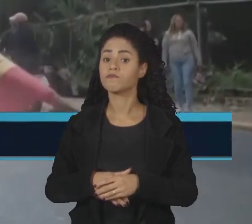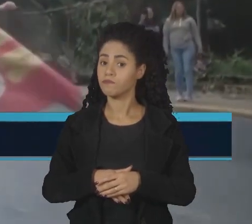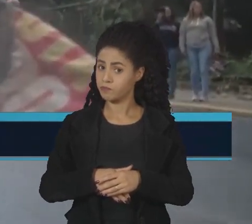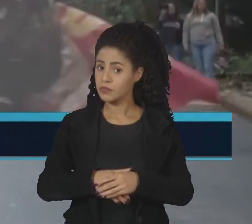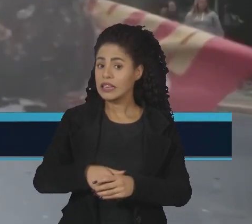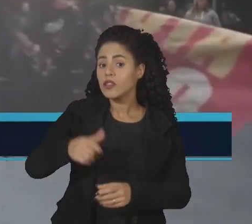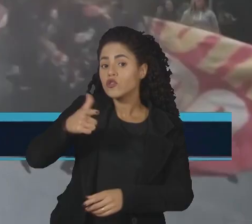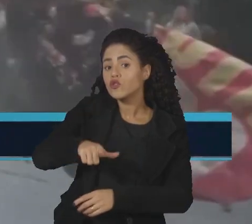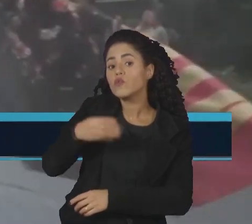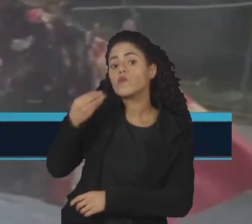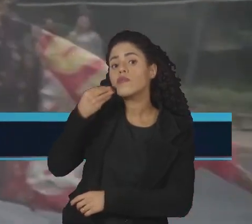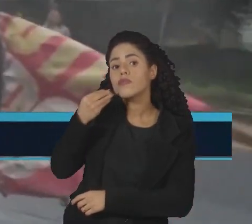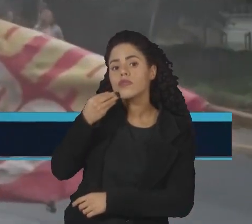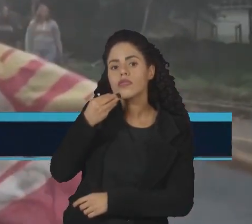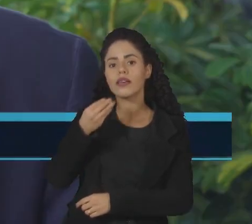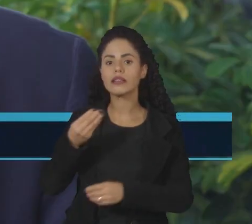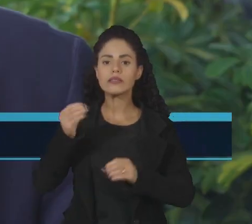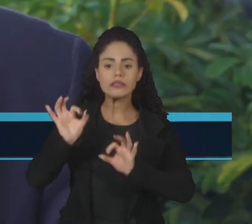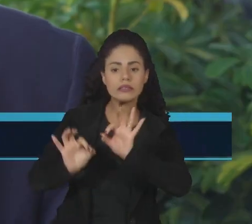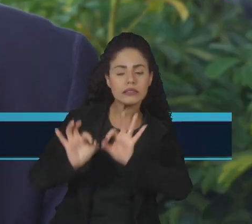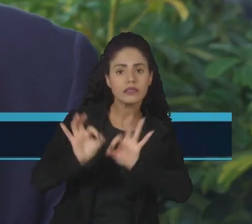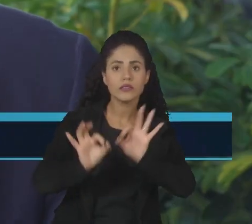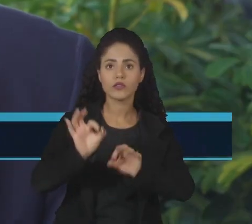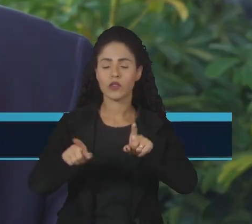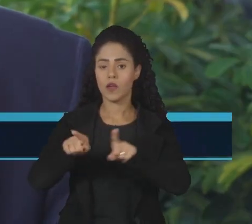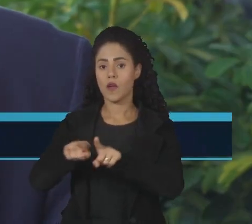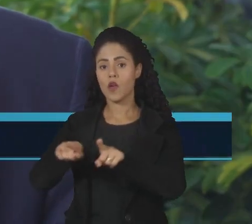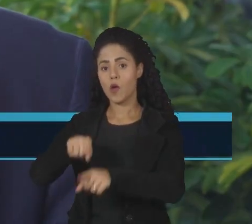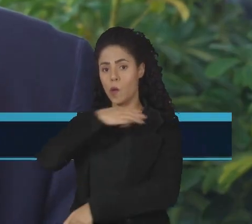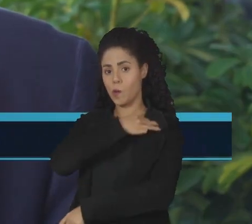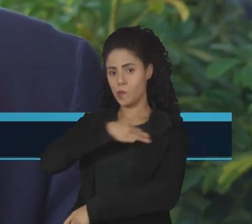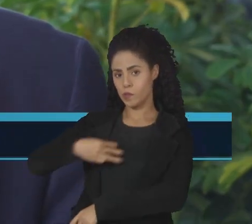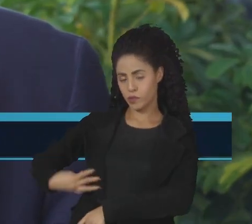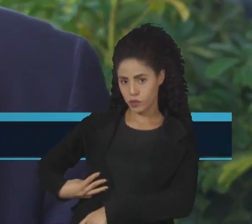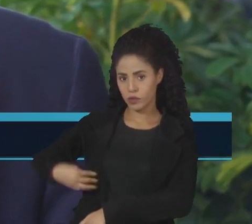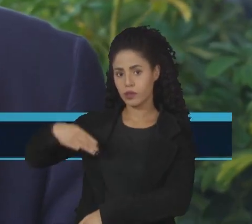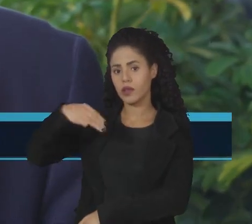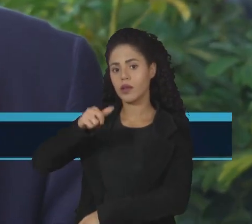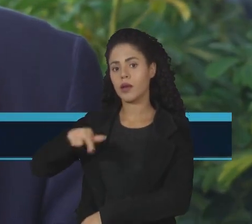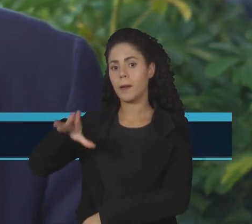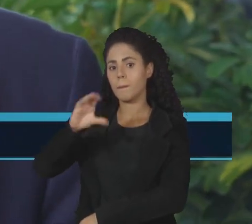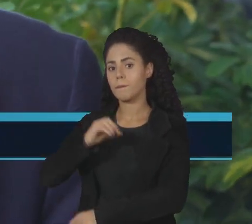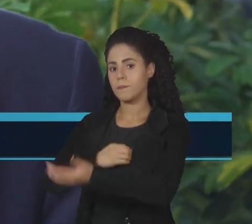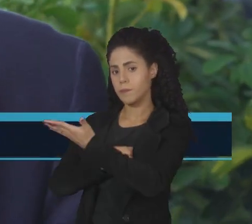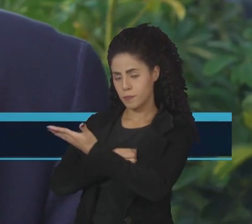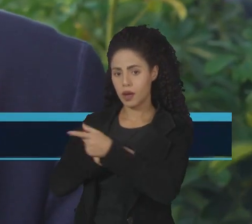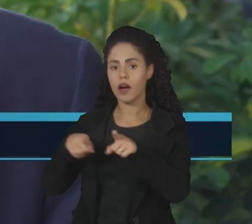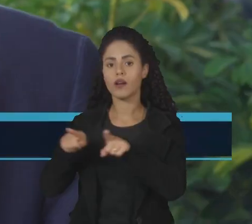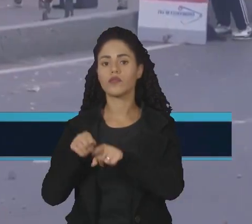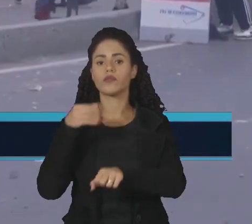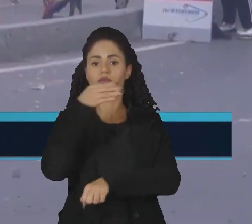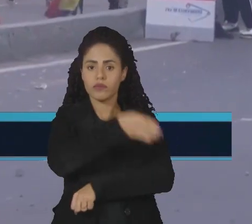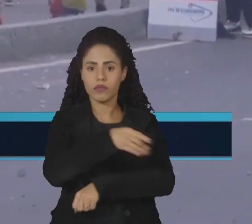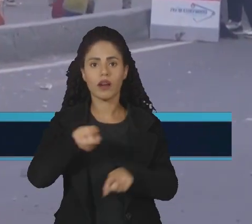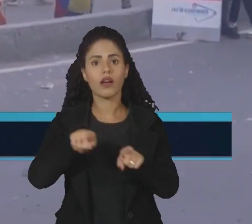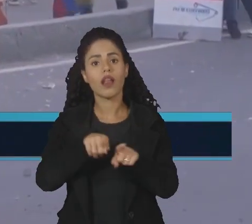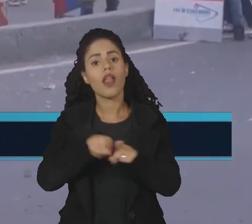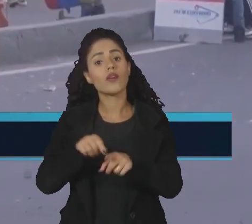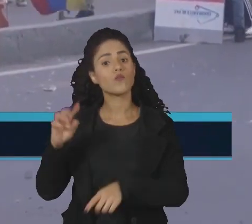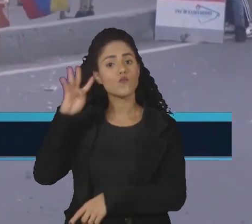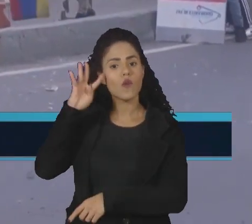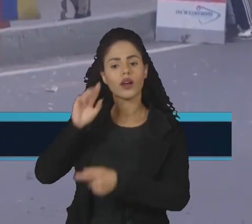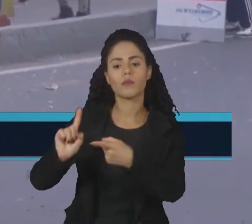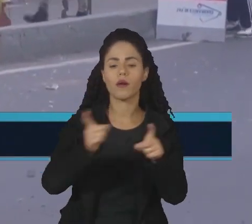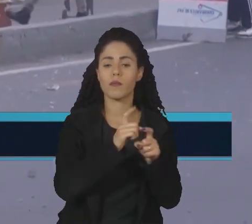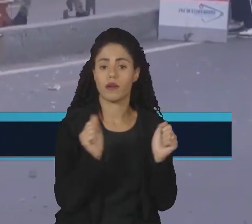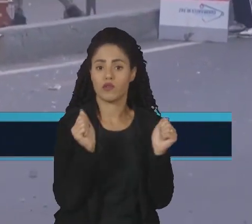uma tentativa de contornar a crise, o ministro das Relações Exteriores, Mauro Vieira, vai a Bogotá na quarta-feira e irá se reunir